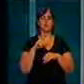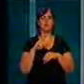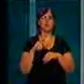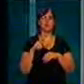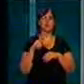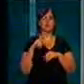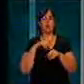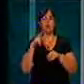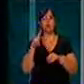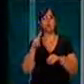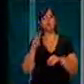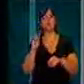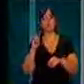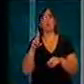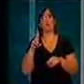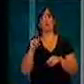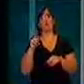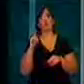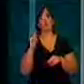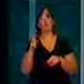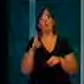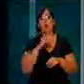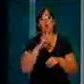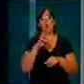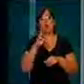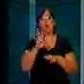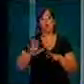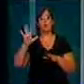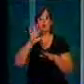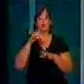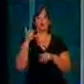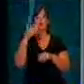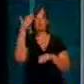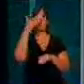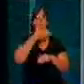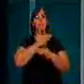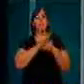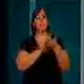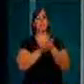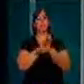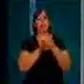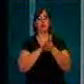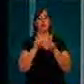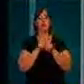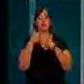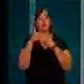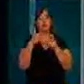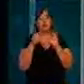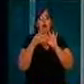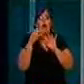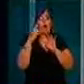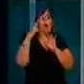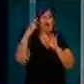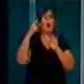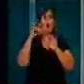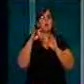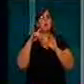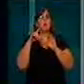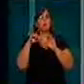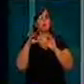procuradores da República, sem qualquer prova, nem mesmo simples indícios, afirmam de